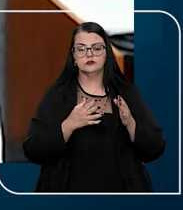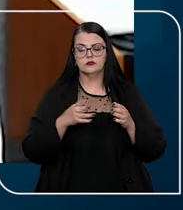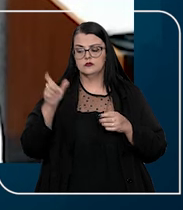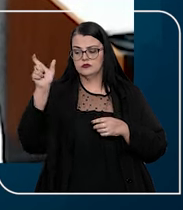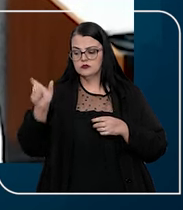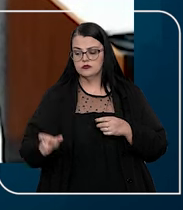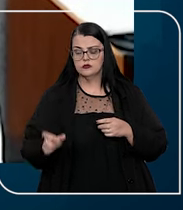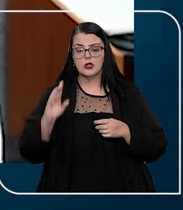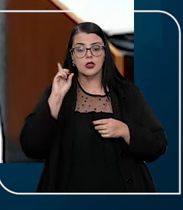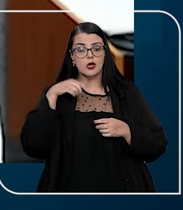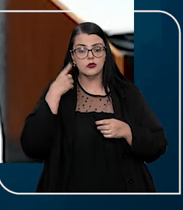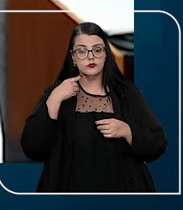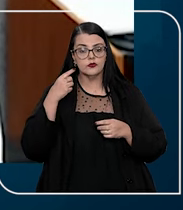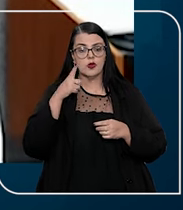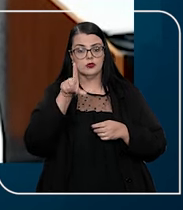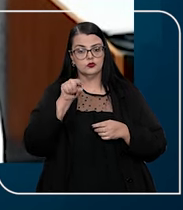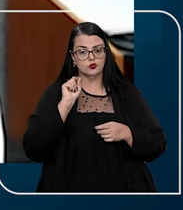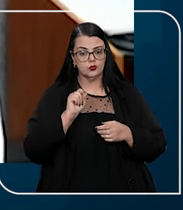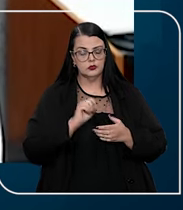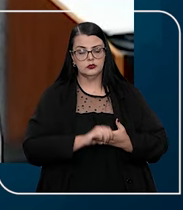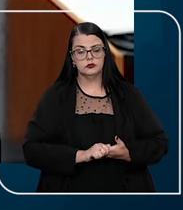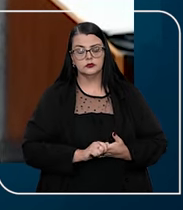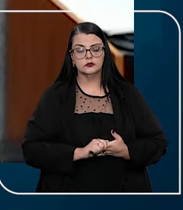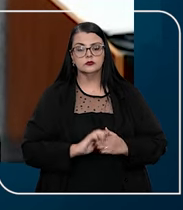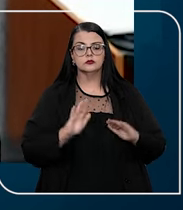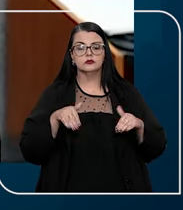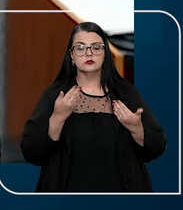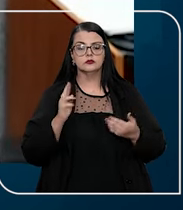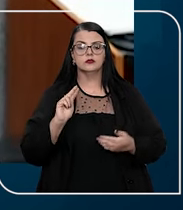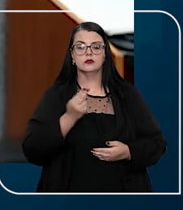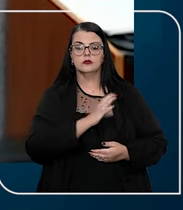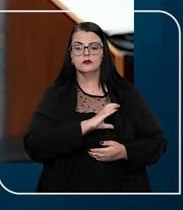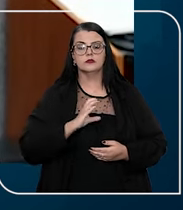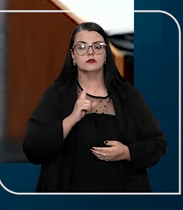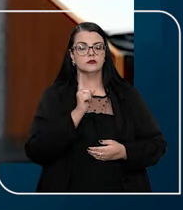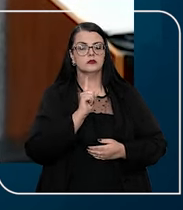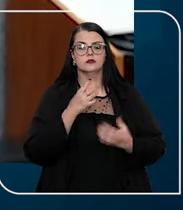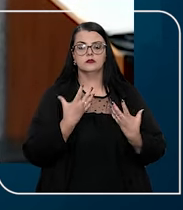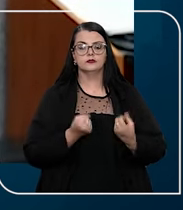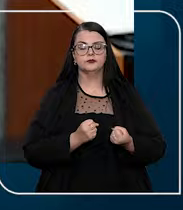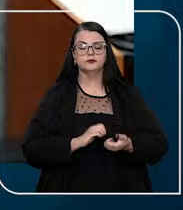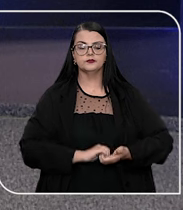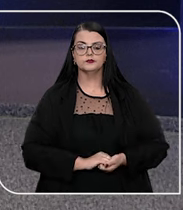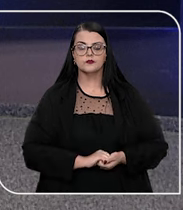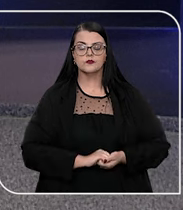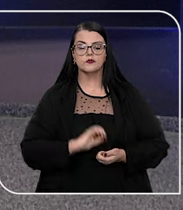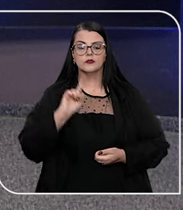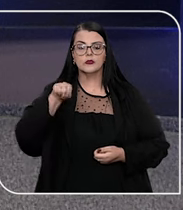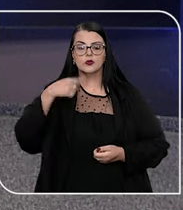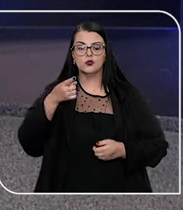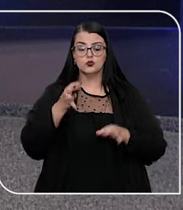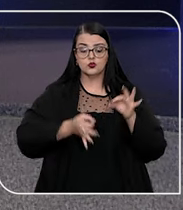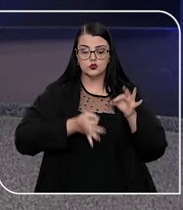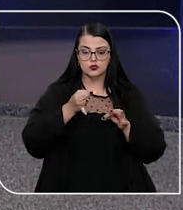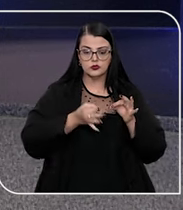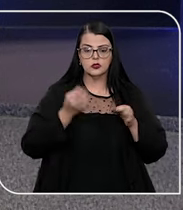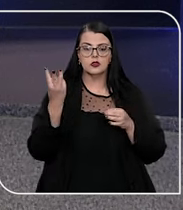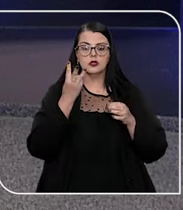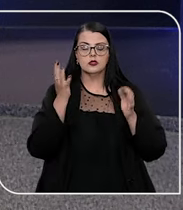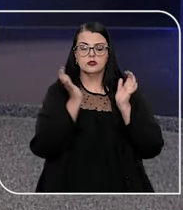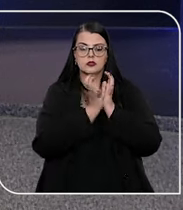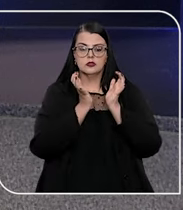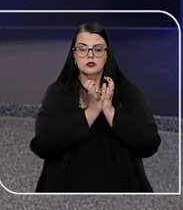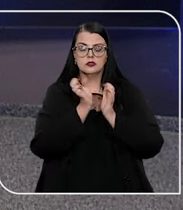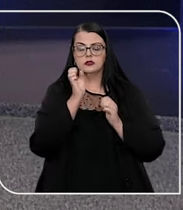efetivadas na pessoa do advogado constituído pelo réu por conta disso O abes Corpus foi negado em outro julgamento a